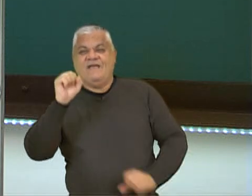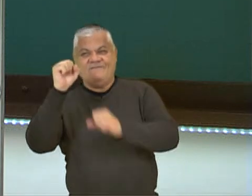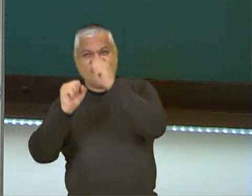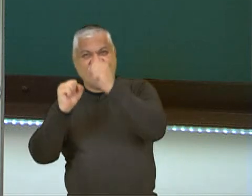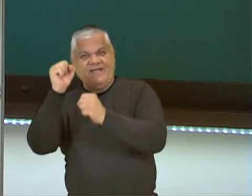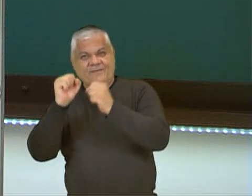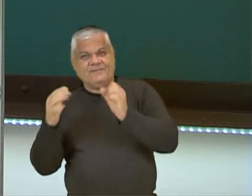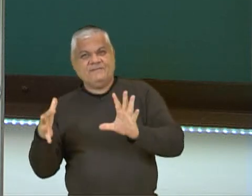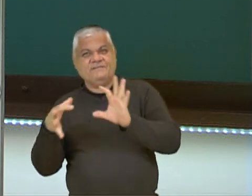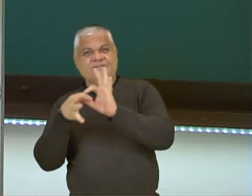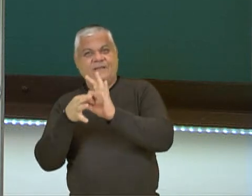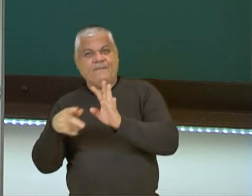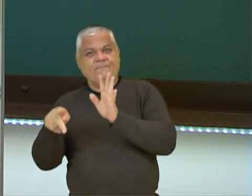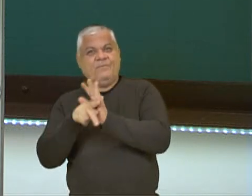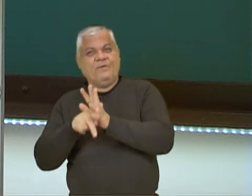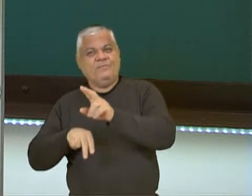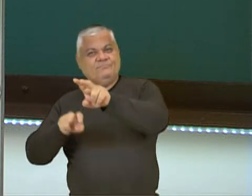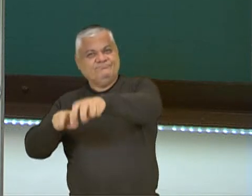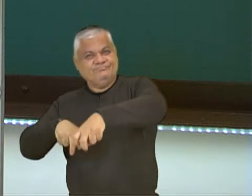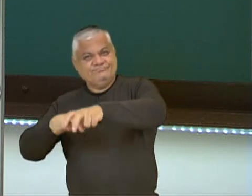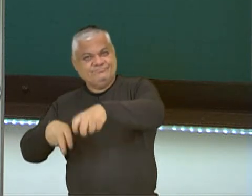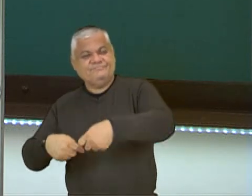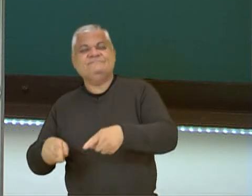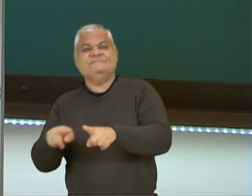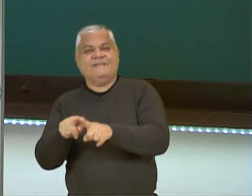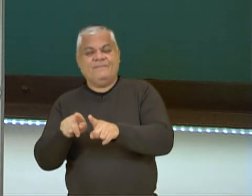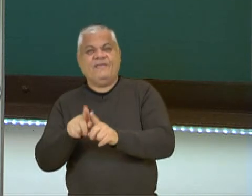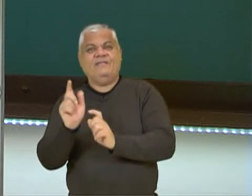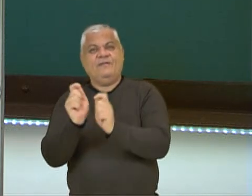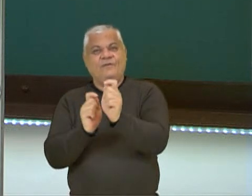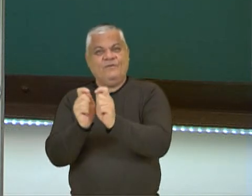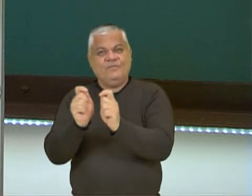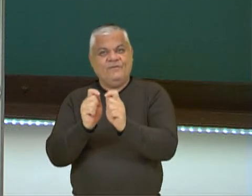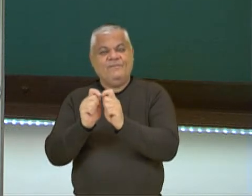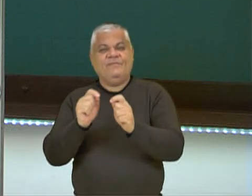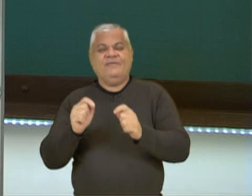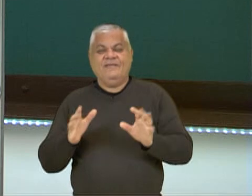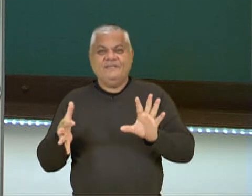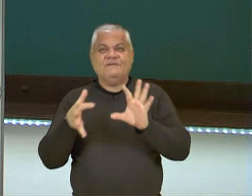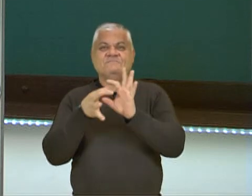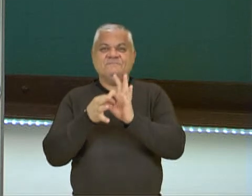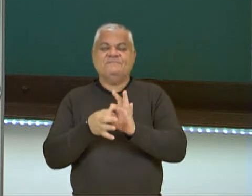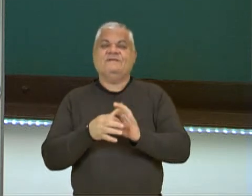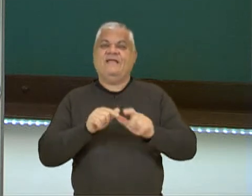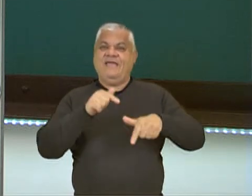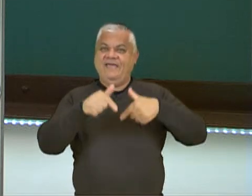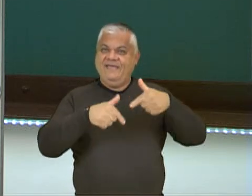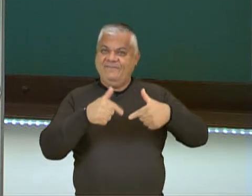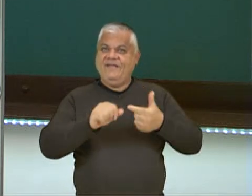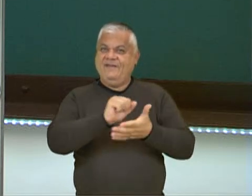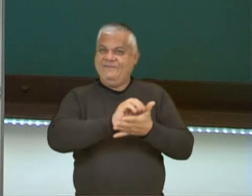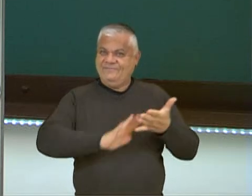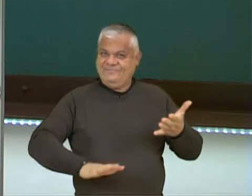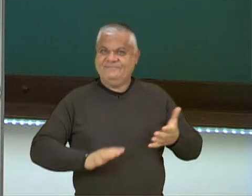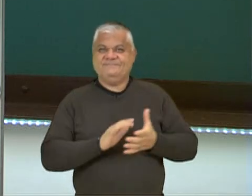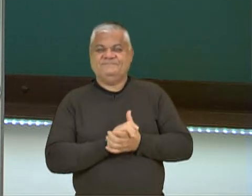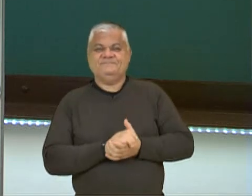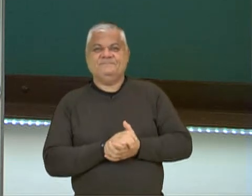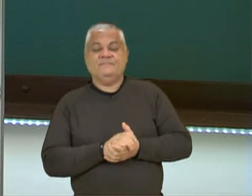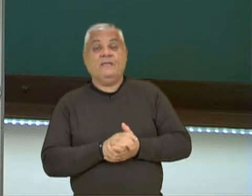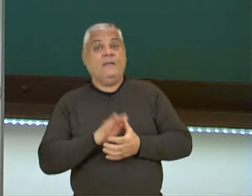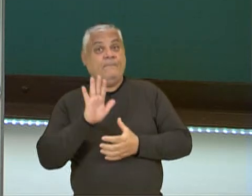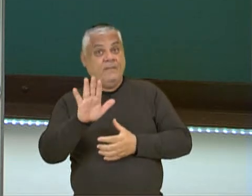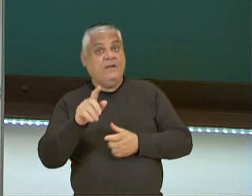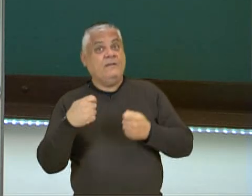do negócio, né, dos negócios, da economia que está relacionada às atividades de agricultura e pecuária, mas que